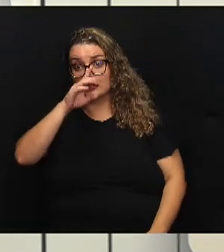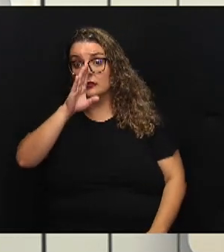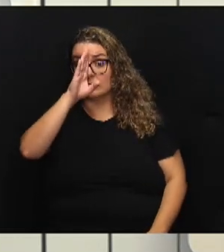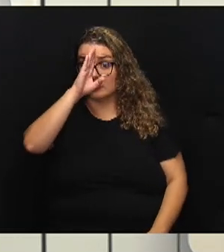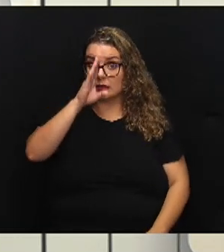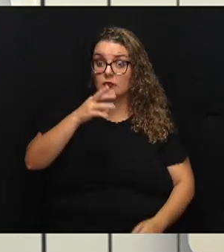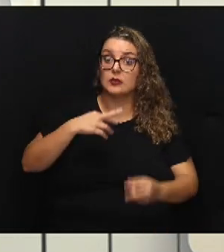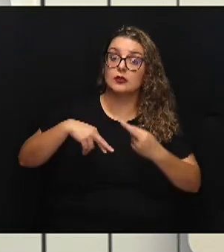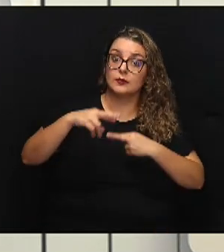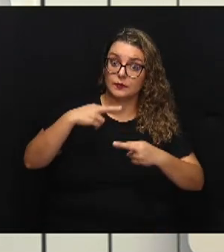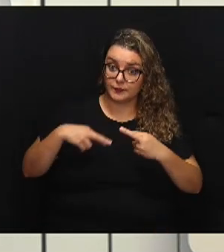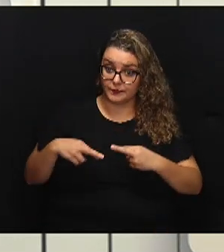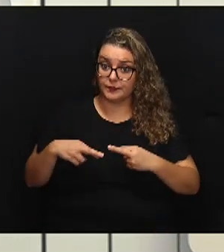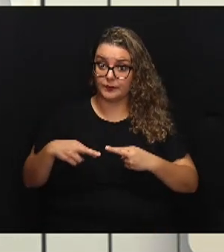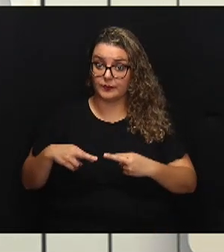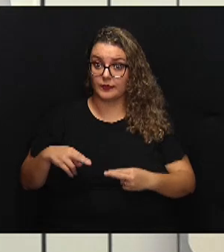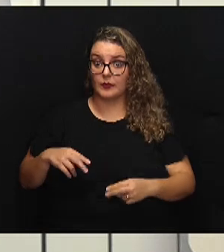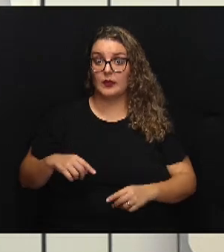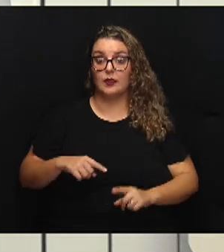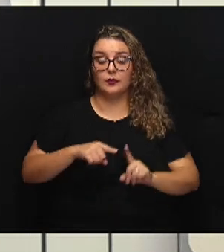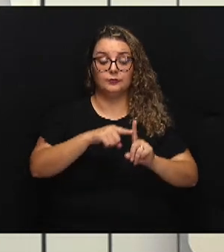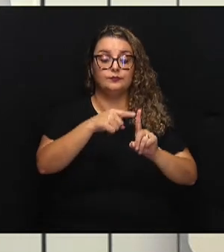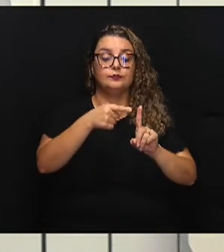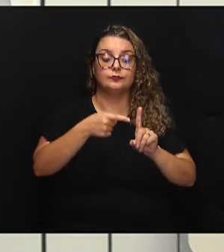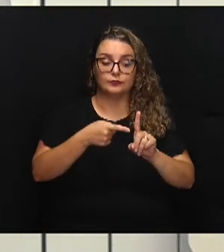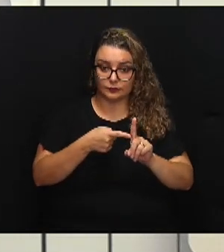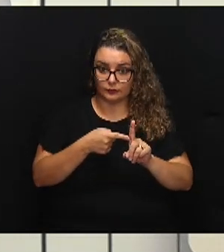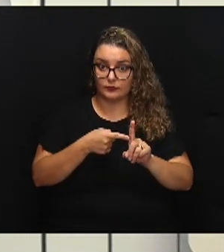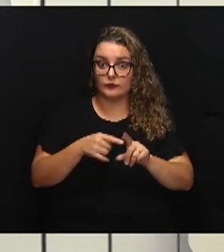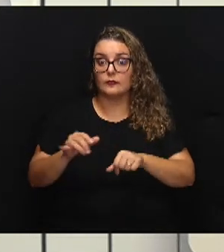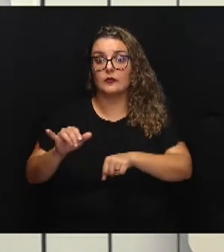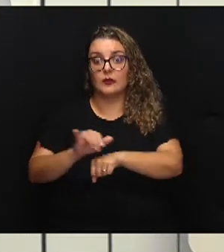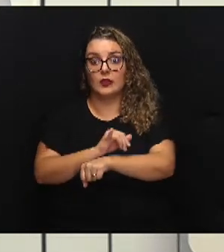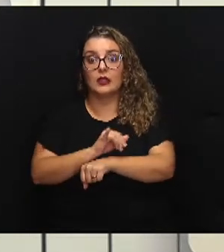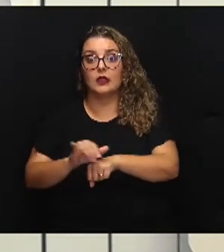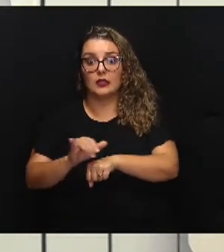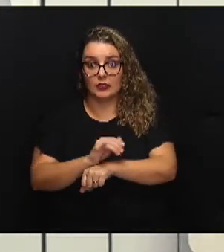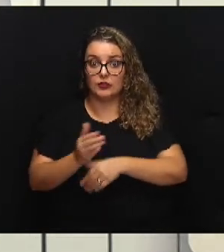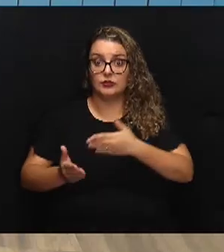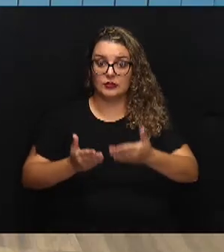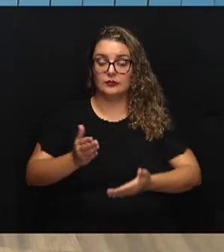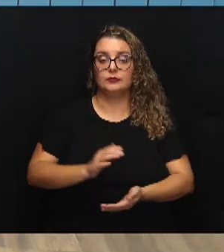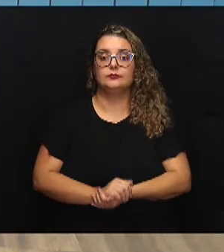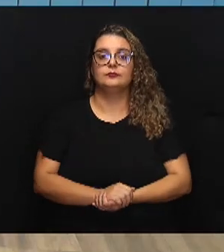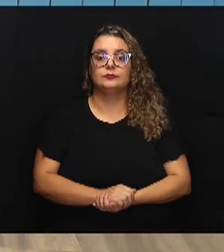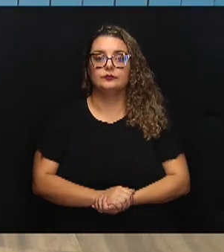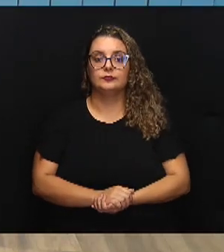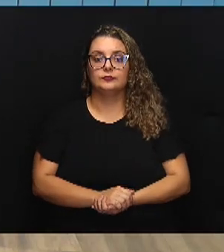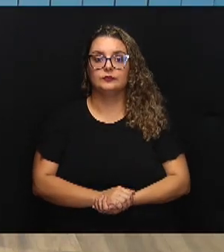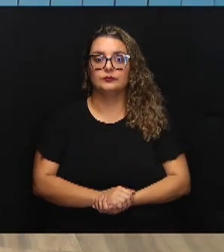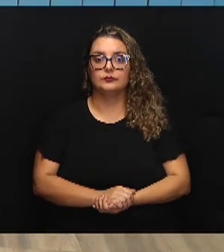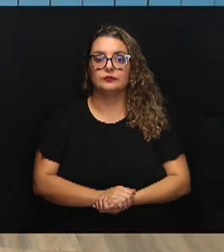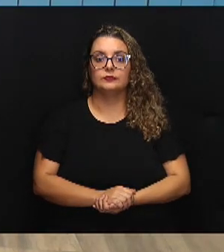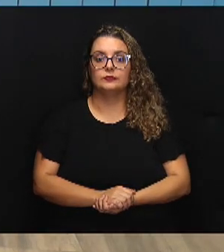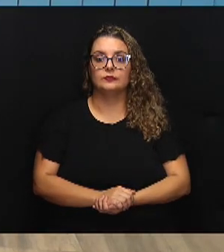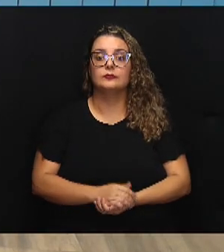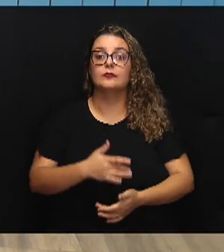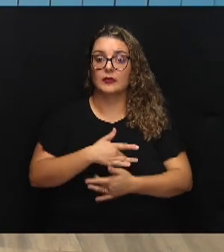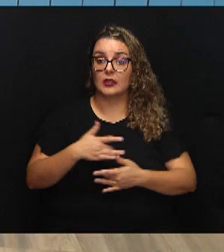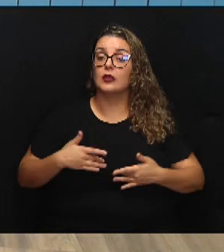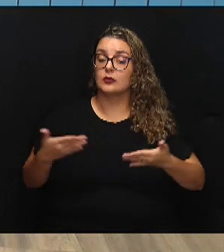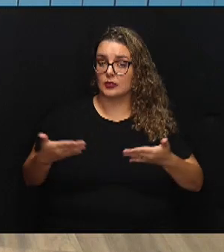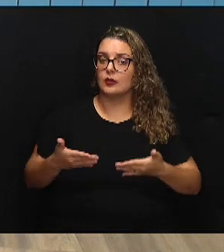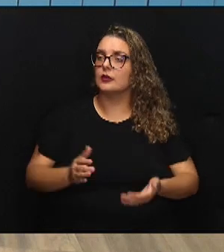principalmente relacionados à gestação e às estratégias de tratamento. É o Saúde